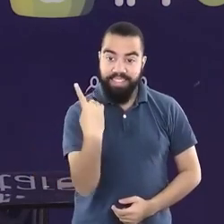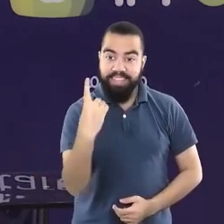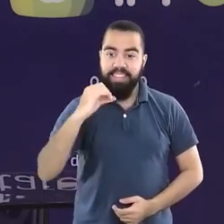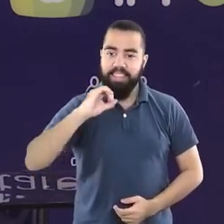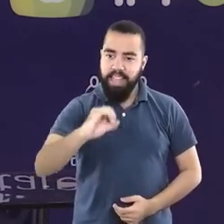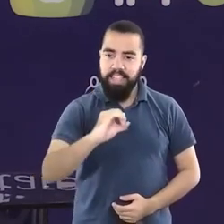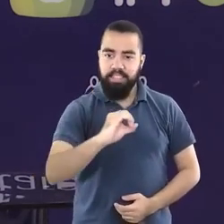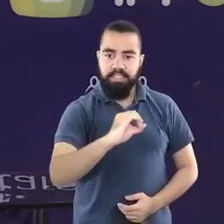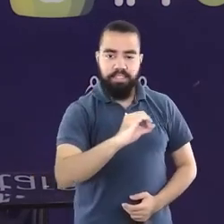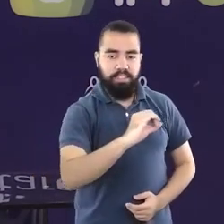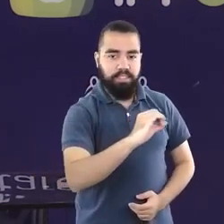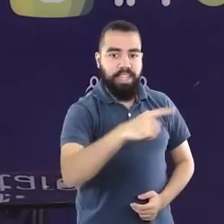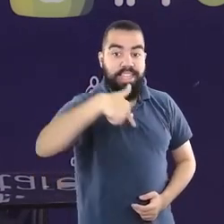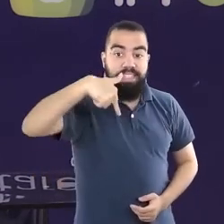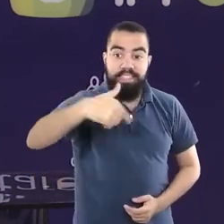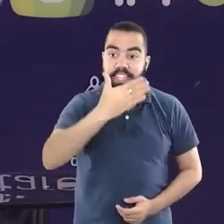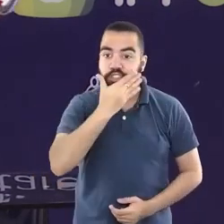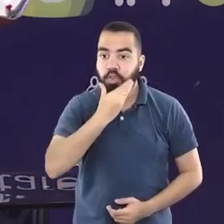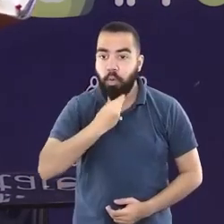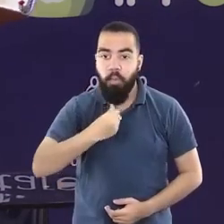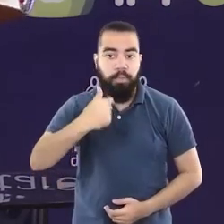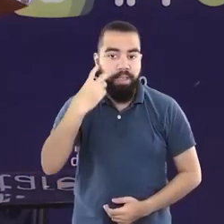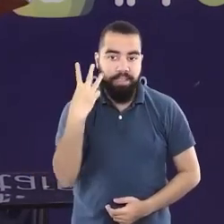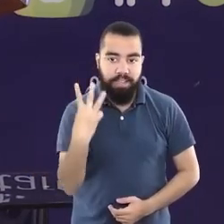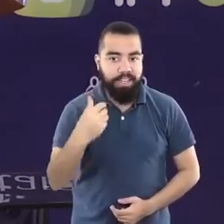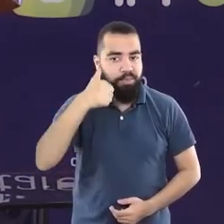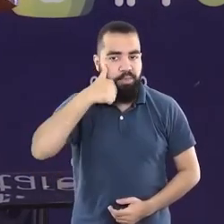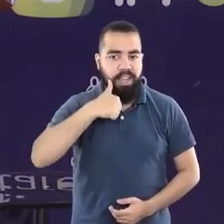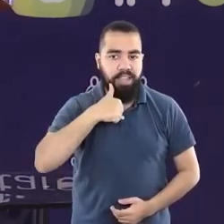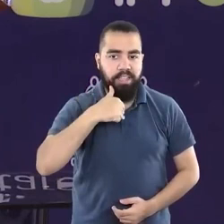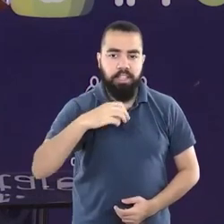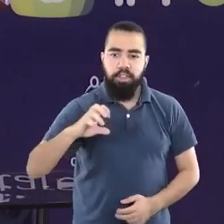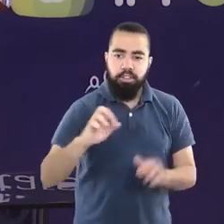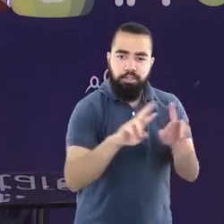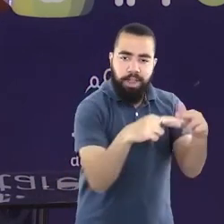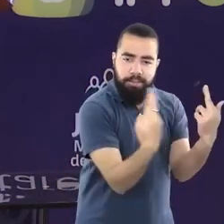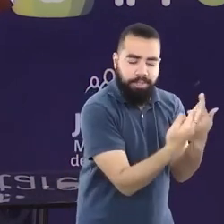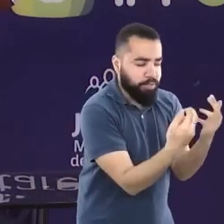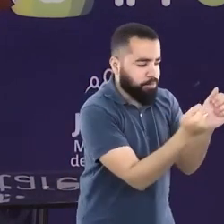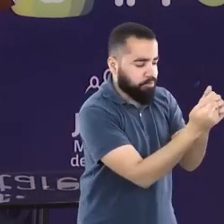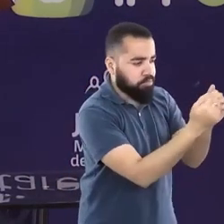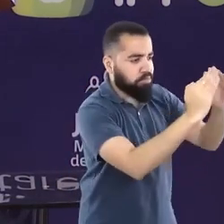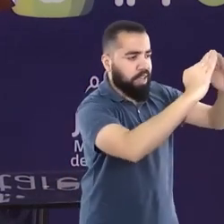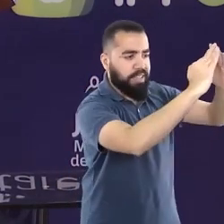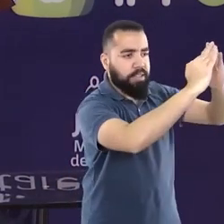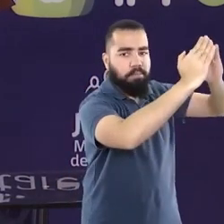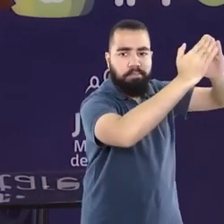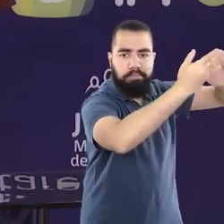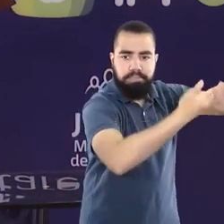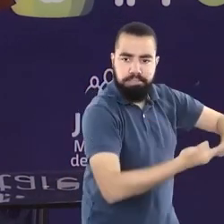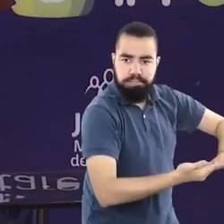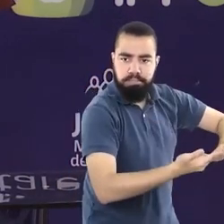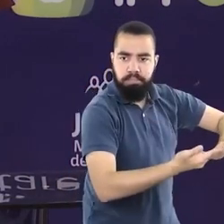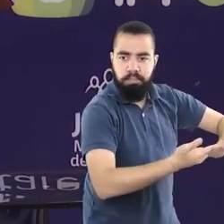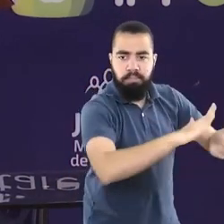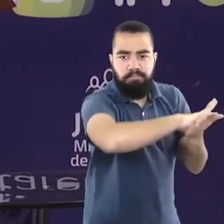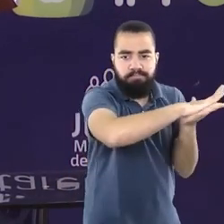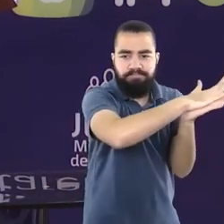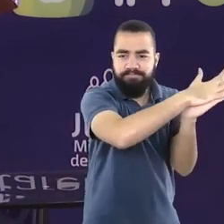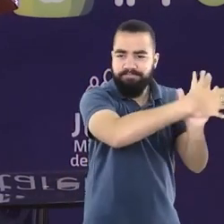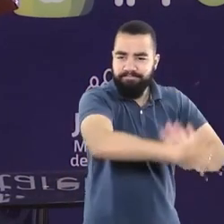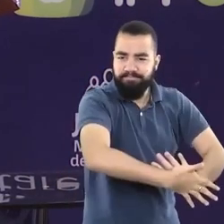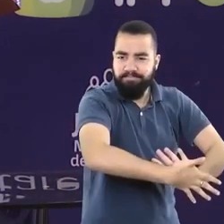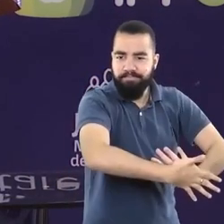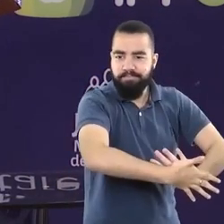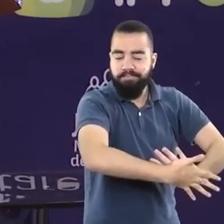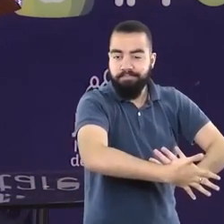10 filhos, 7 filhos e 3 filhas, num único acidente. E talvez uma das providências mais duras de se